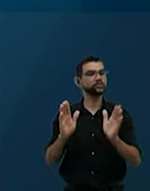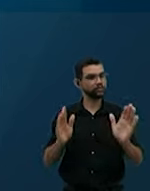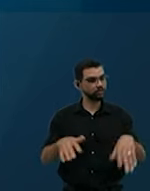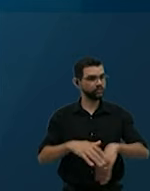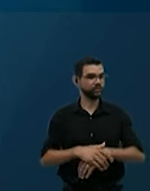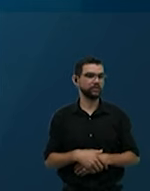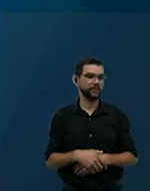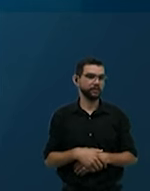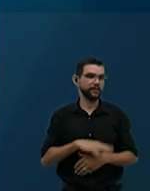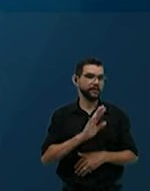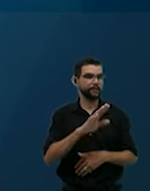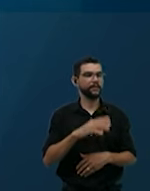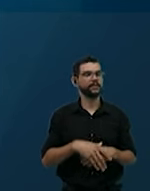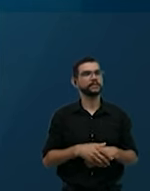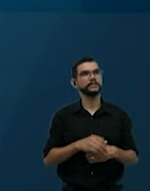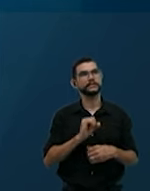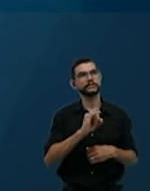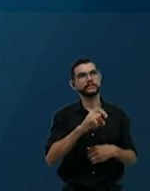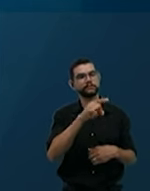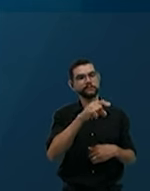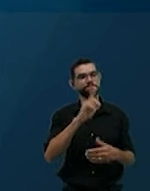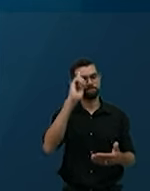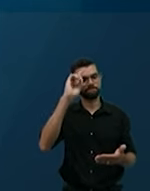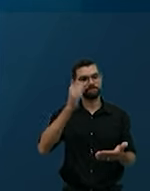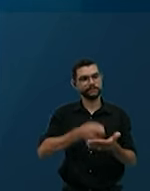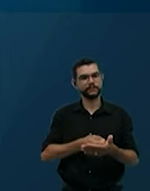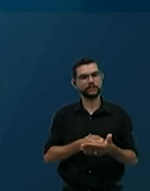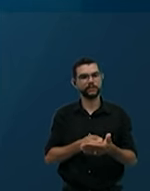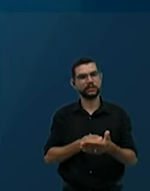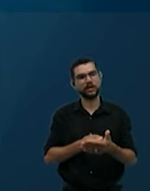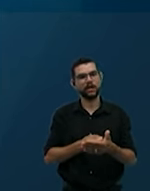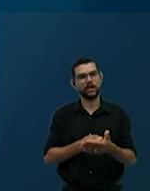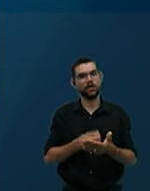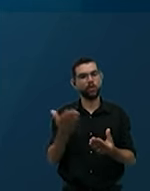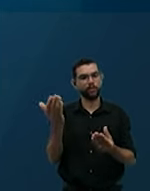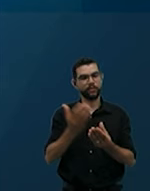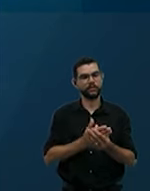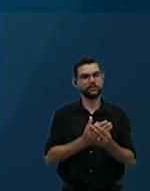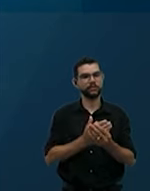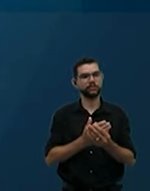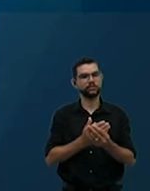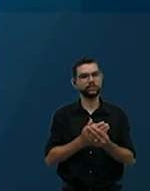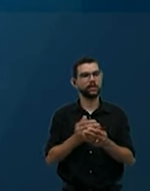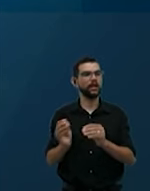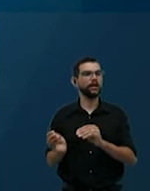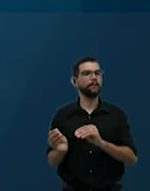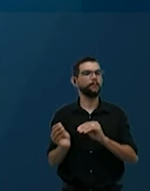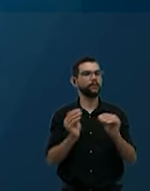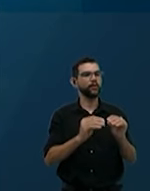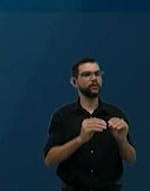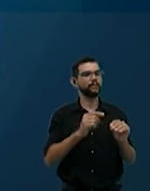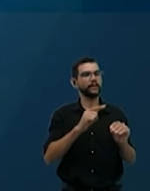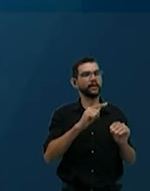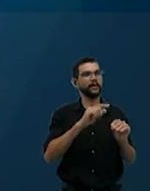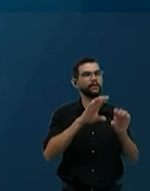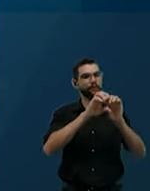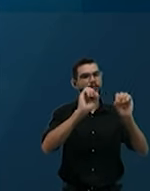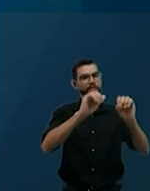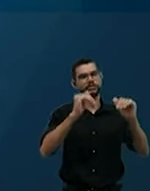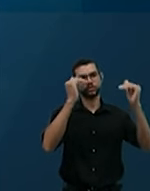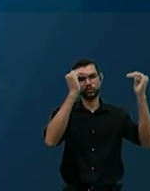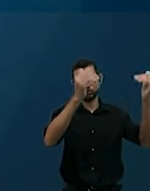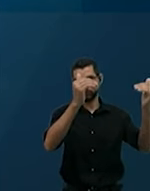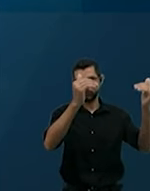esses processos para a primeira instância, para a instância inferior, para que eles analisem agora a falta de interesse de agir